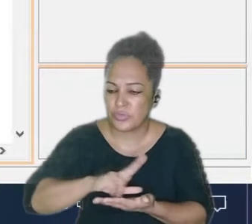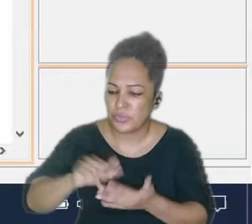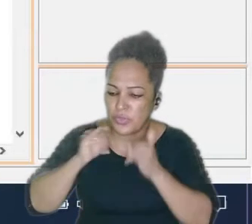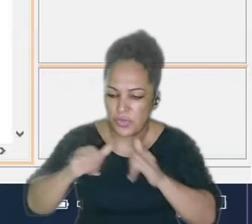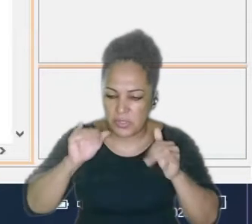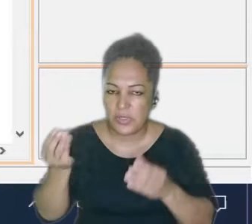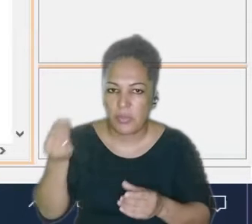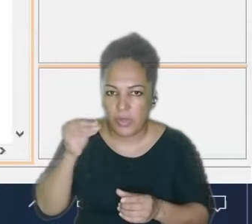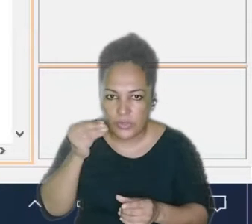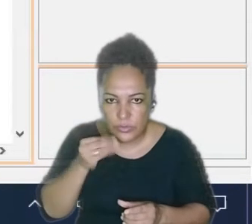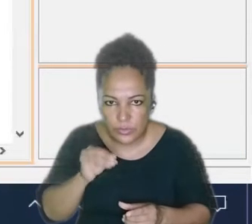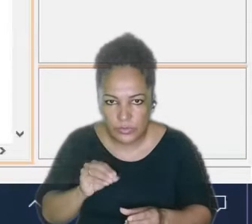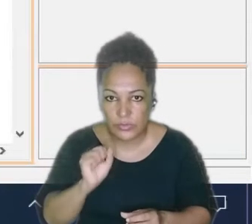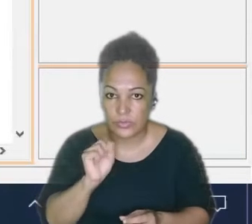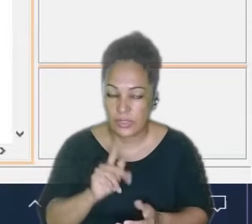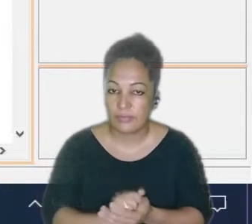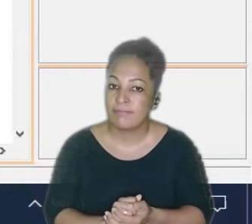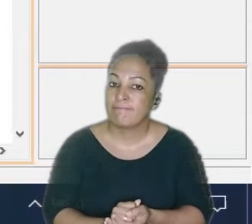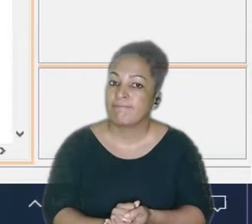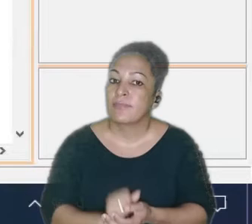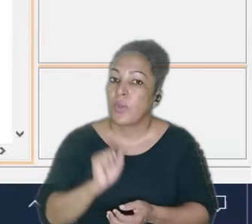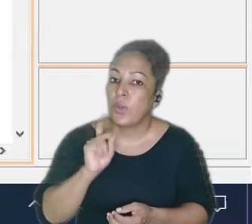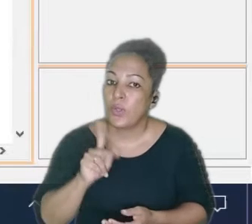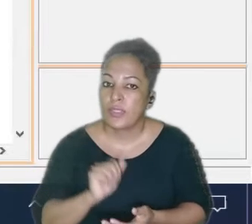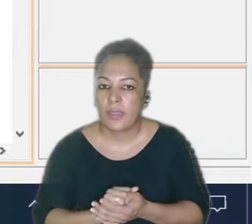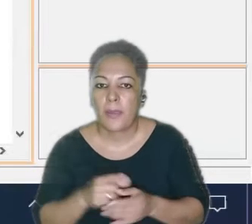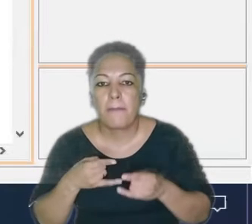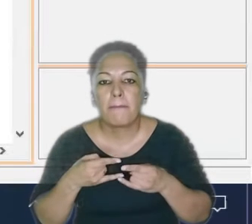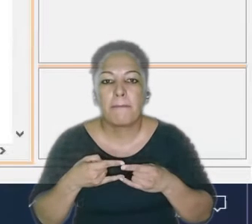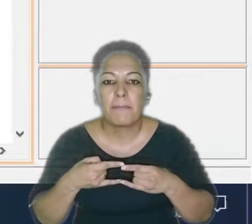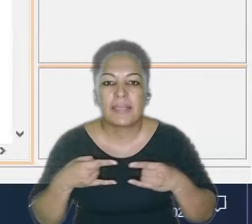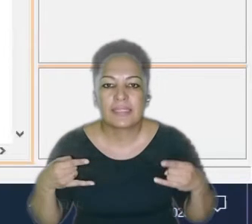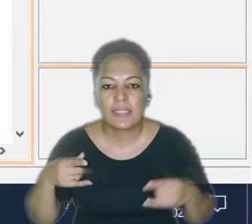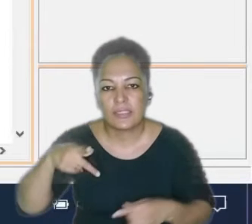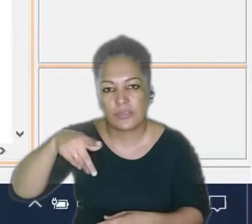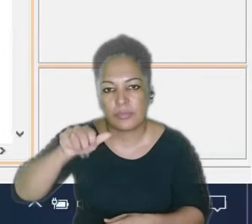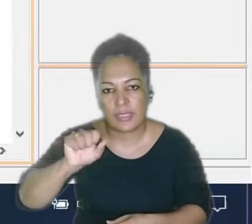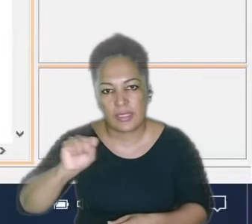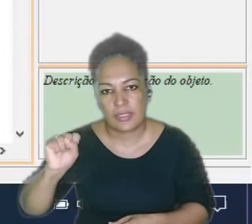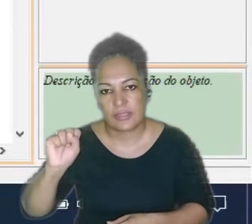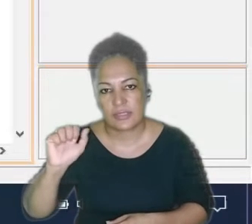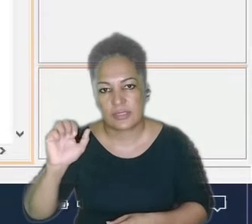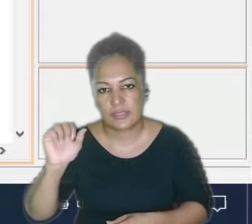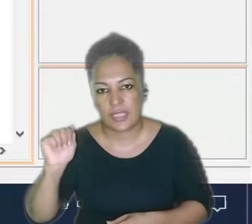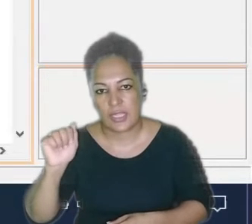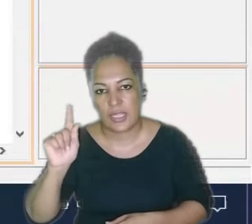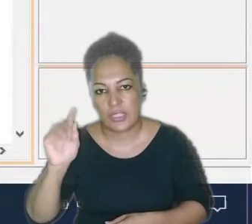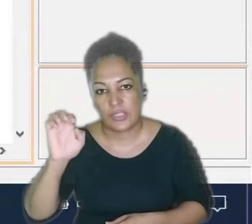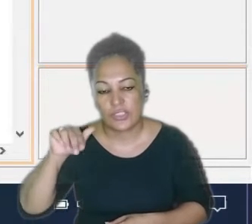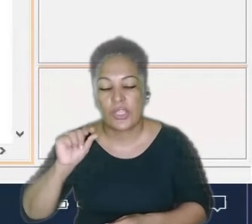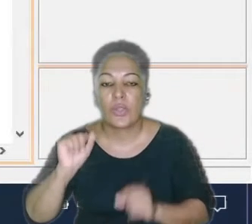vocês poderiam colocar, tá bom? Tá, passagem. O que passagem tem? Tem o ID